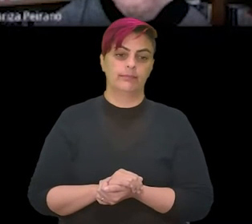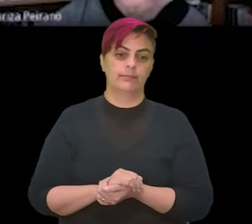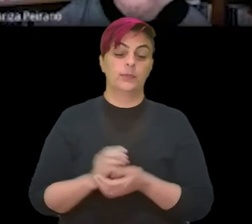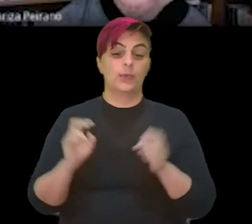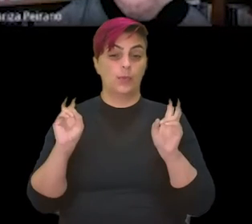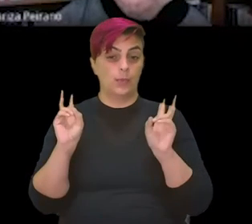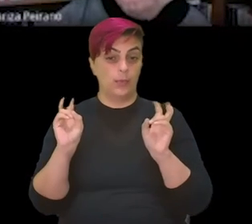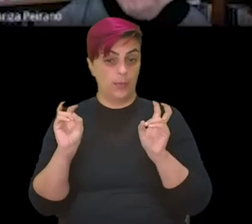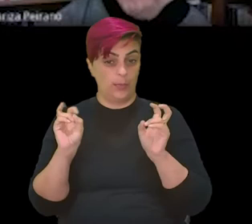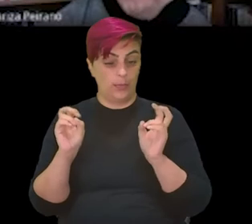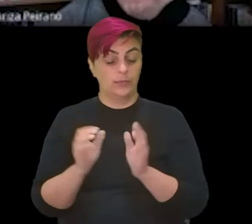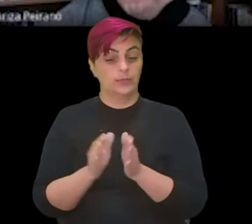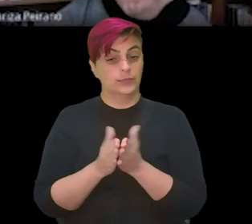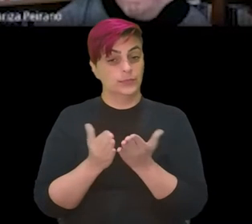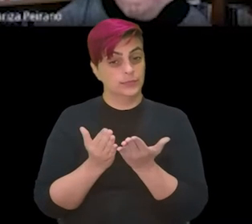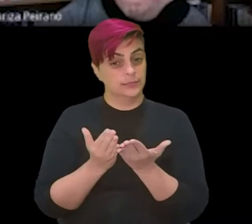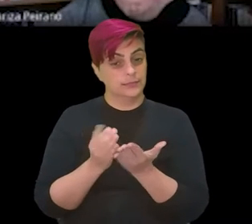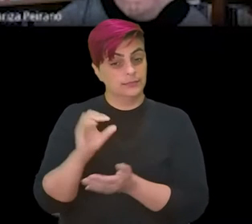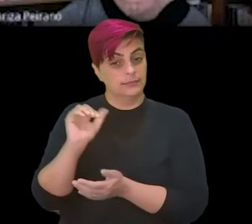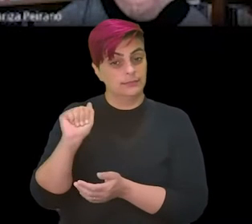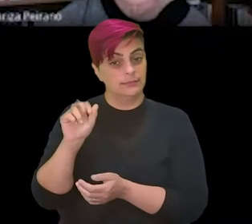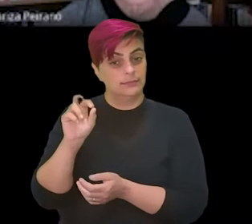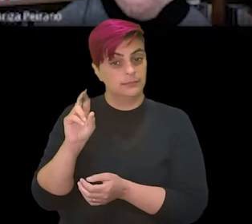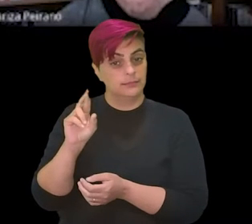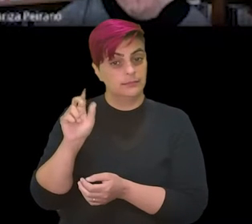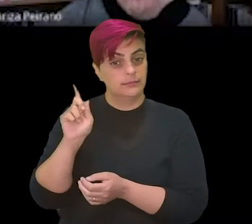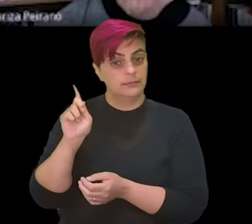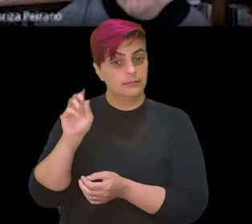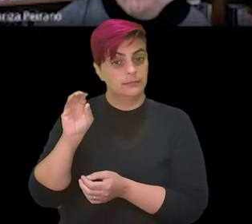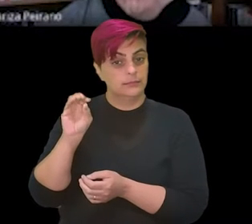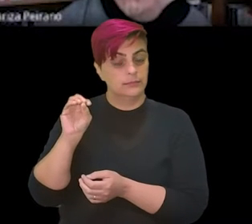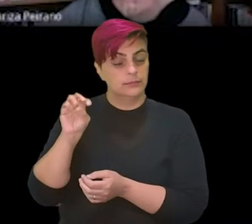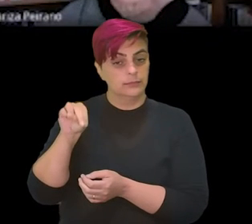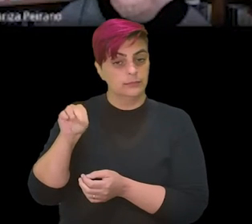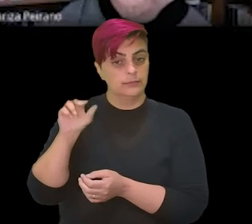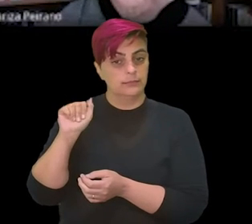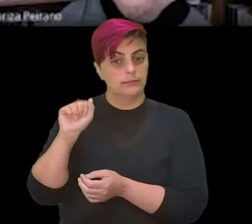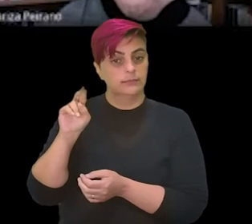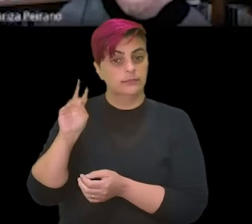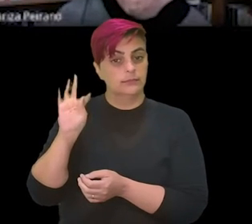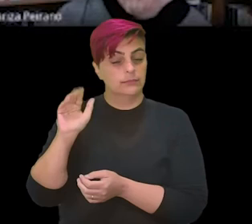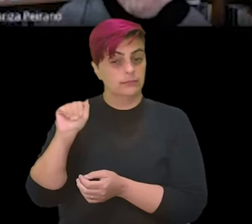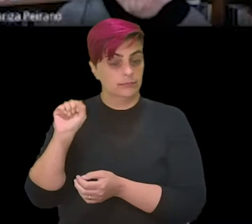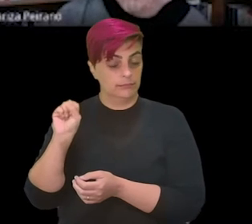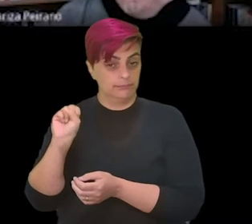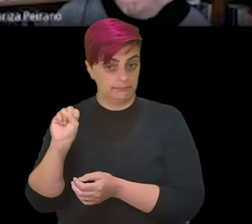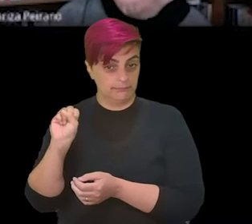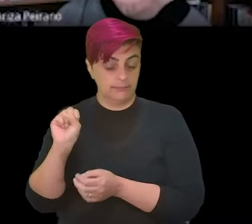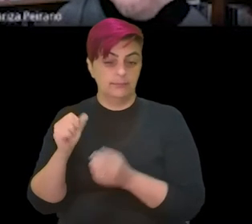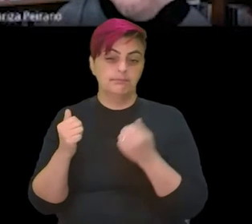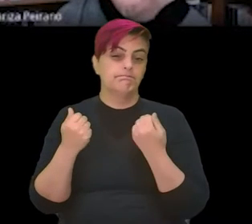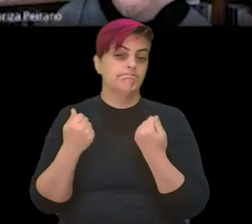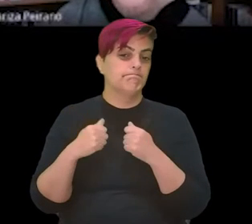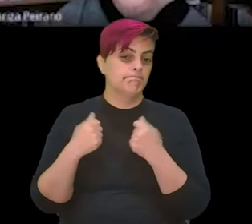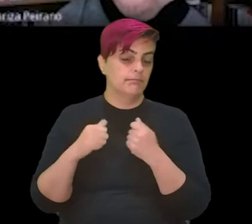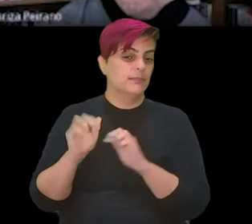de Argonautas. Como qualquer fenômeno histórico, é necessária certa cautela para evitar uma